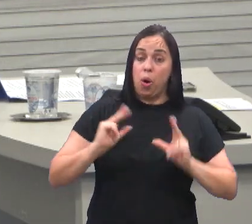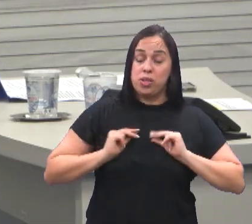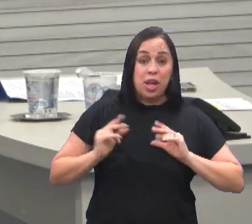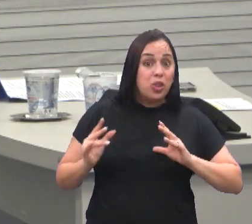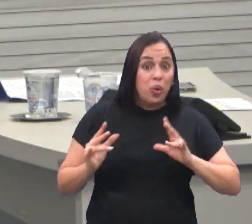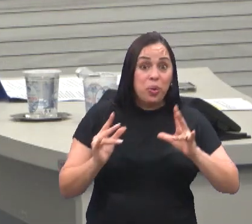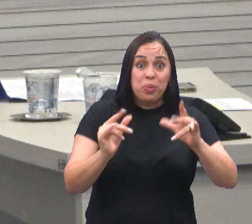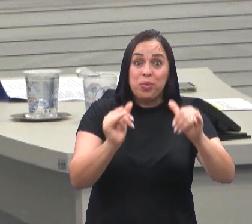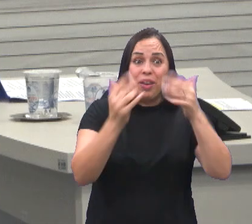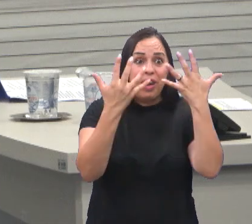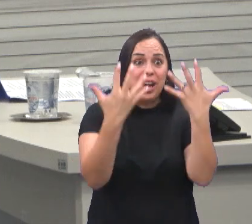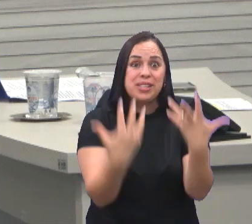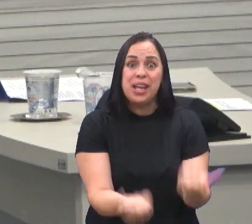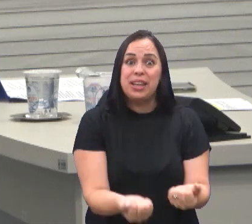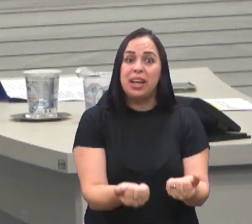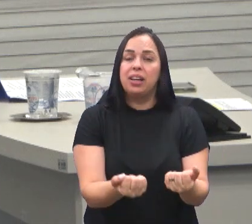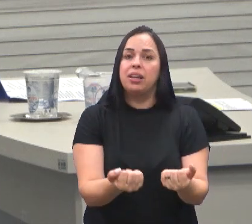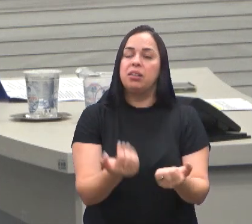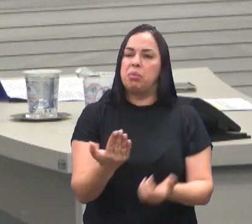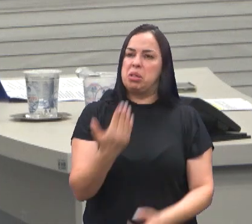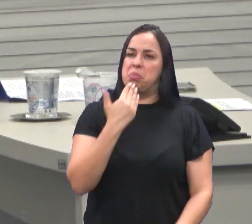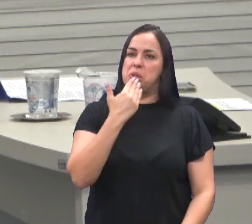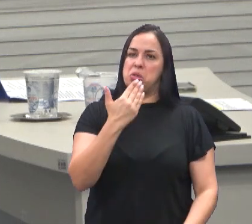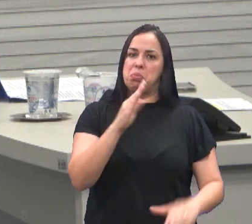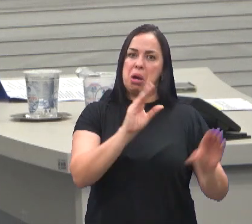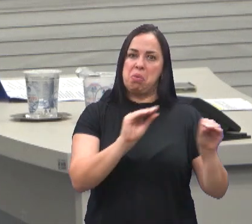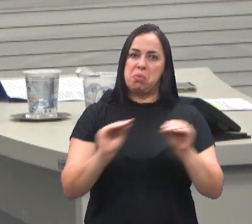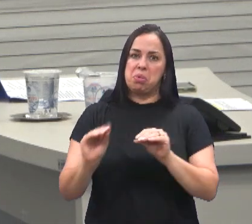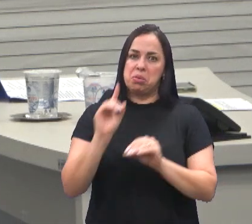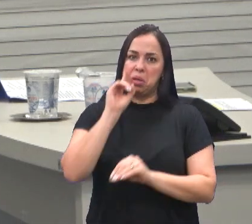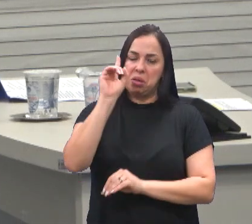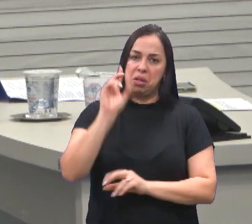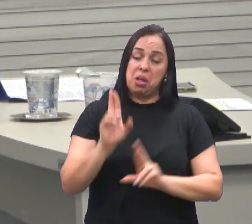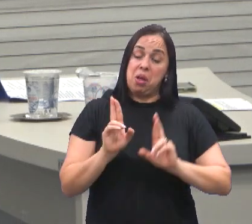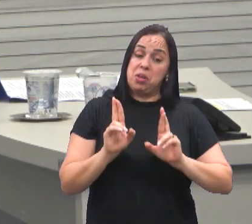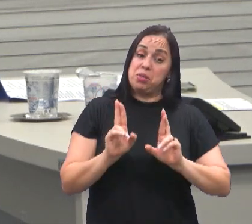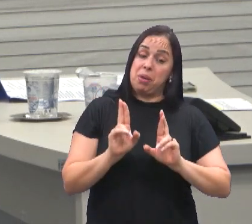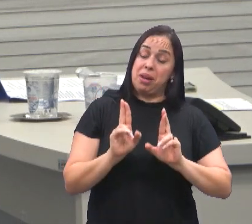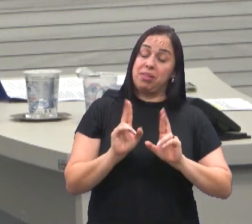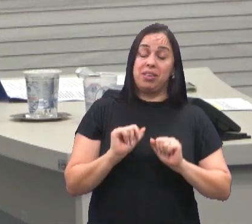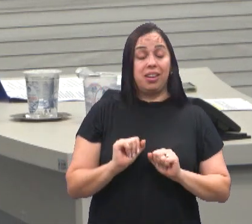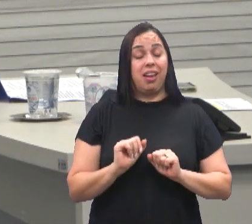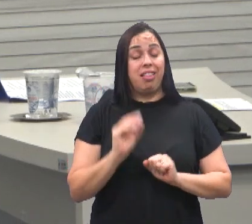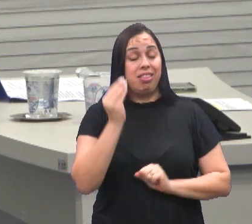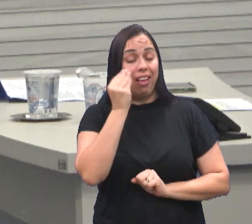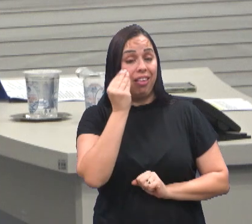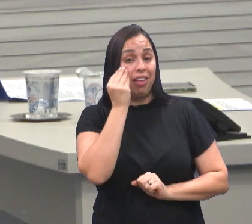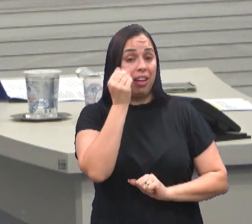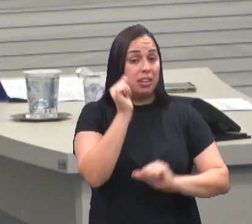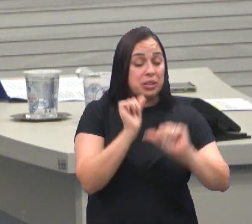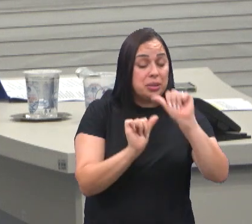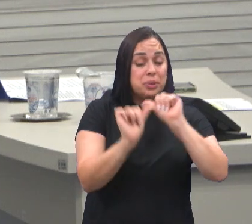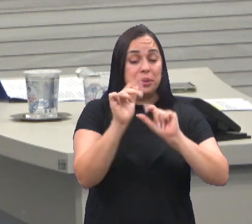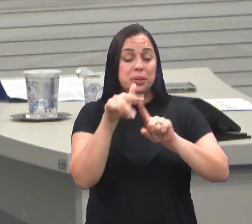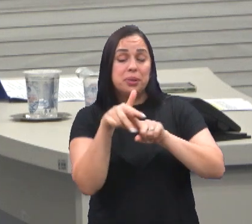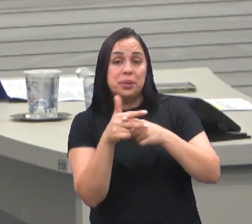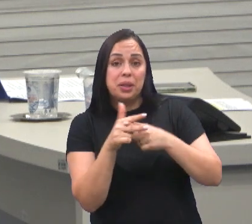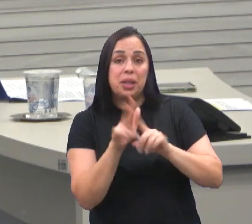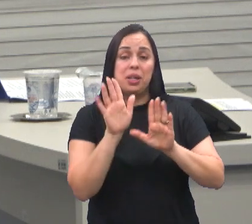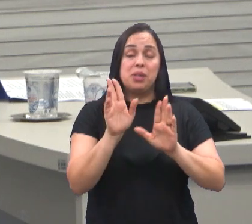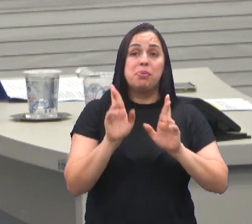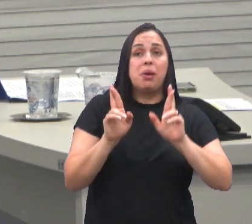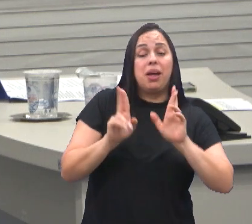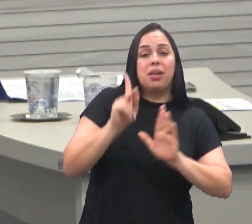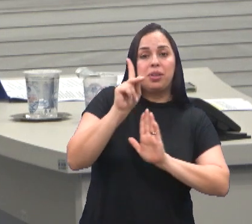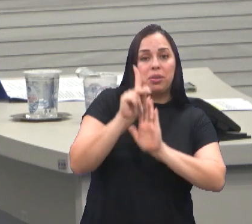foi do projeto, né? Mas pedi um adiamento e espero que seja para construir, né? Espero que o projeto continue